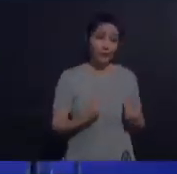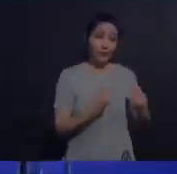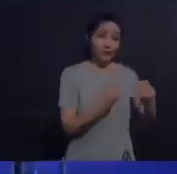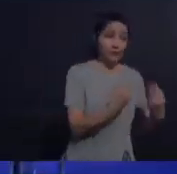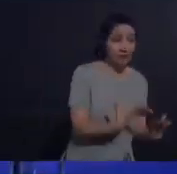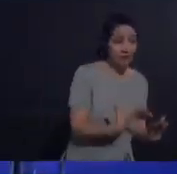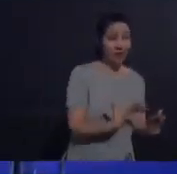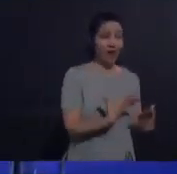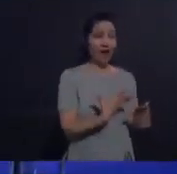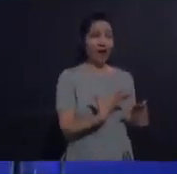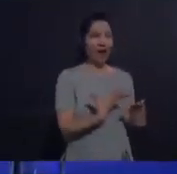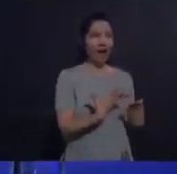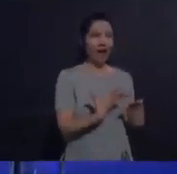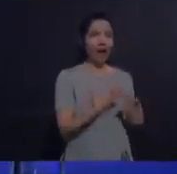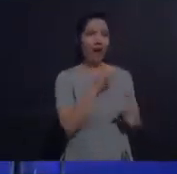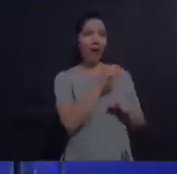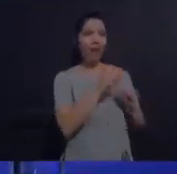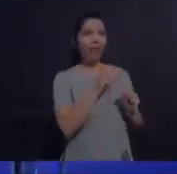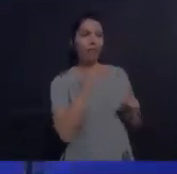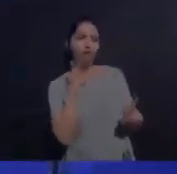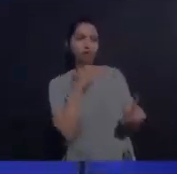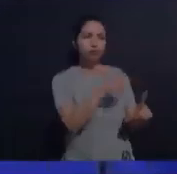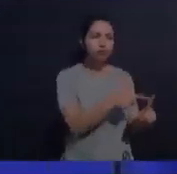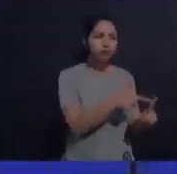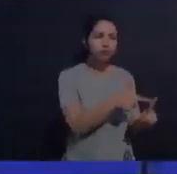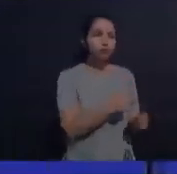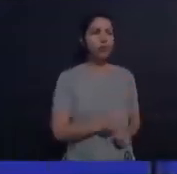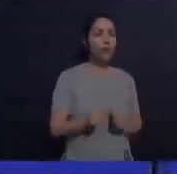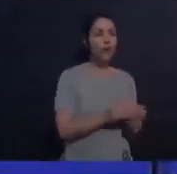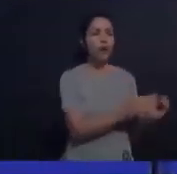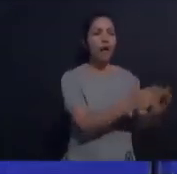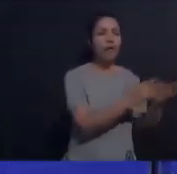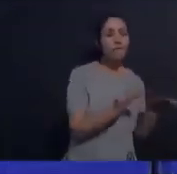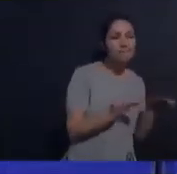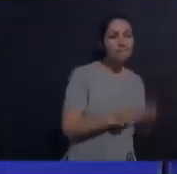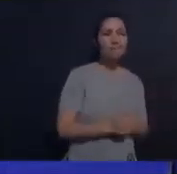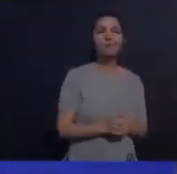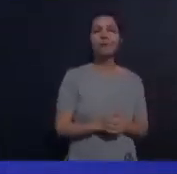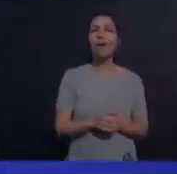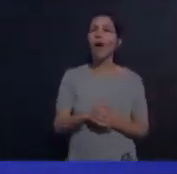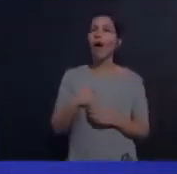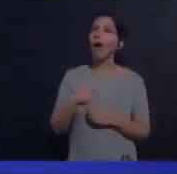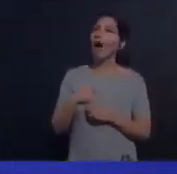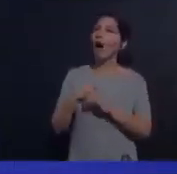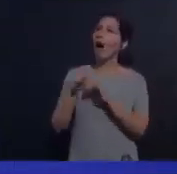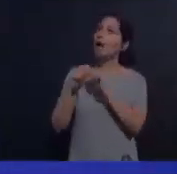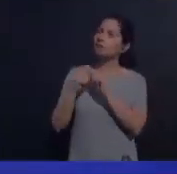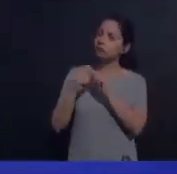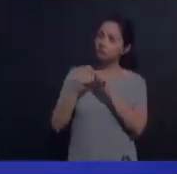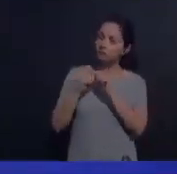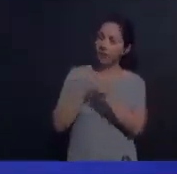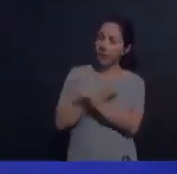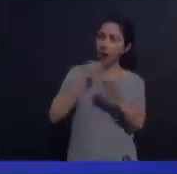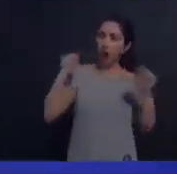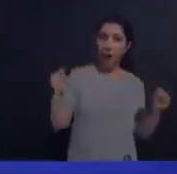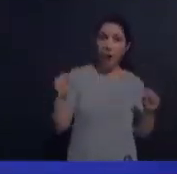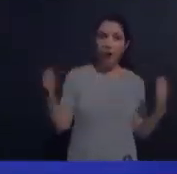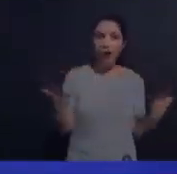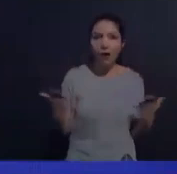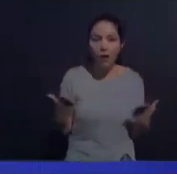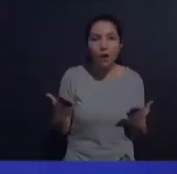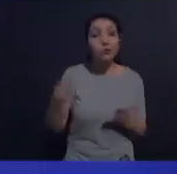uma direção e deus me deu que acontece eu acordo durante a semana sabe que horas